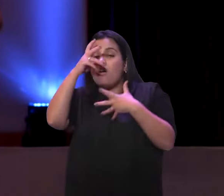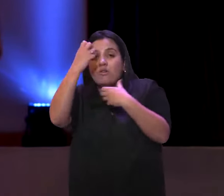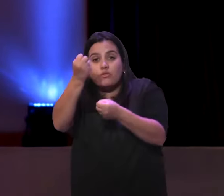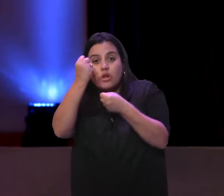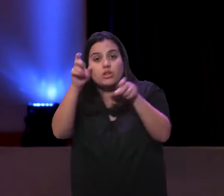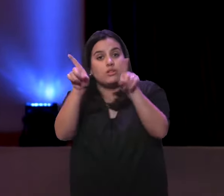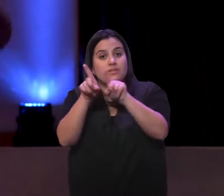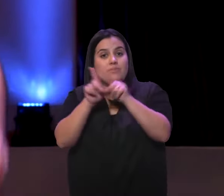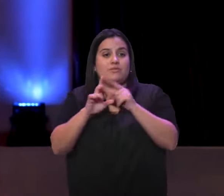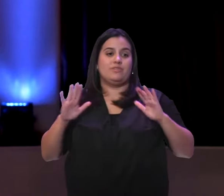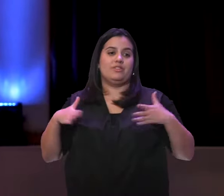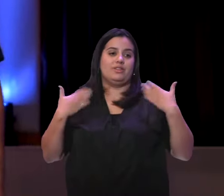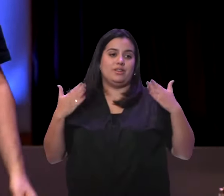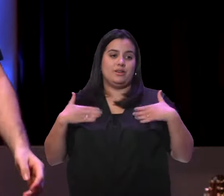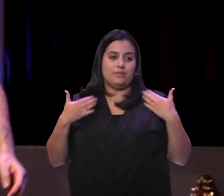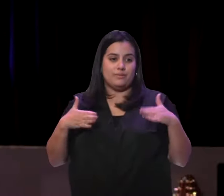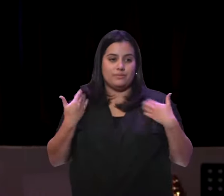com alegria.